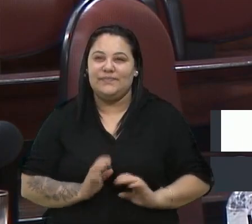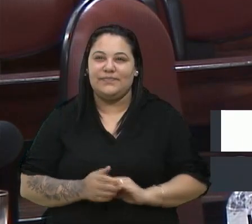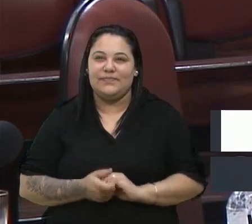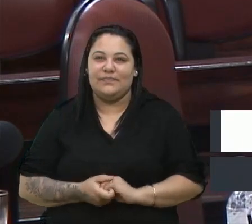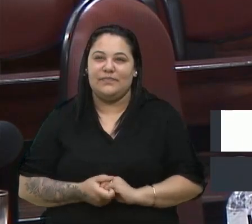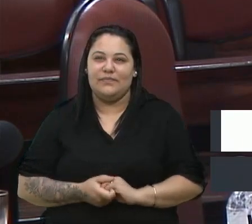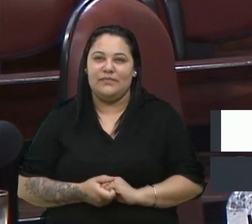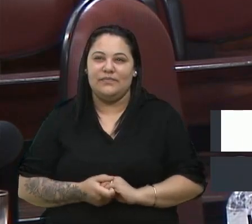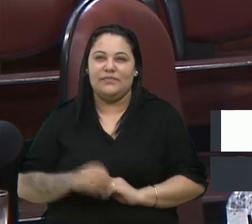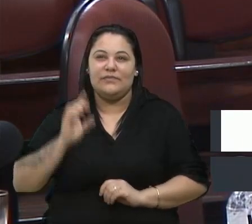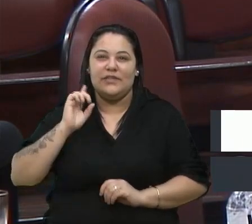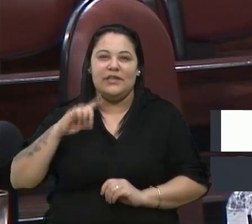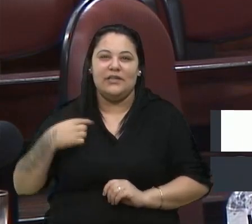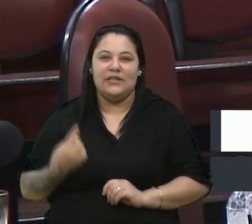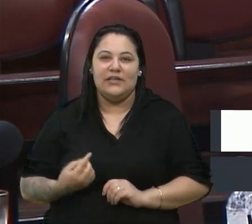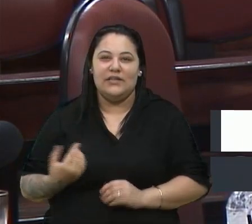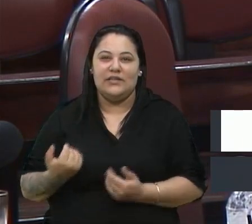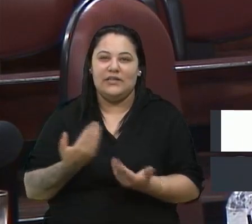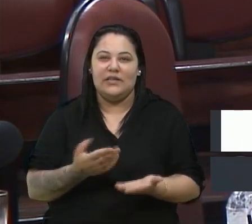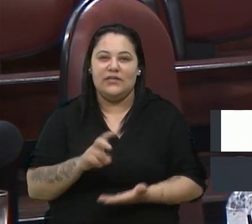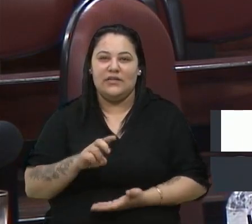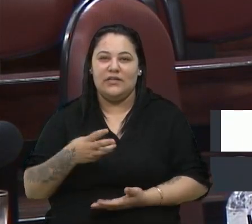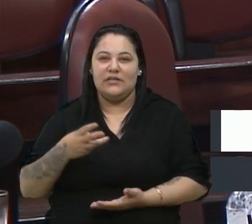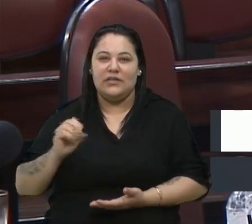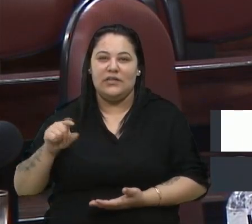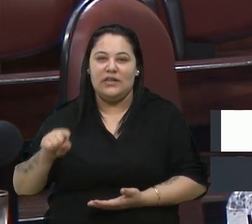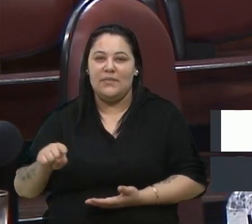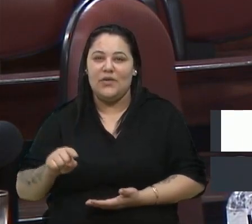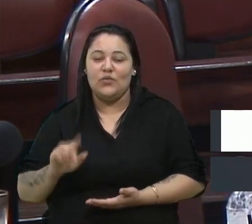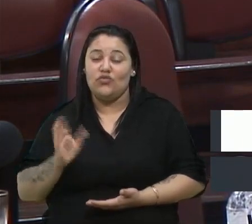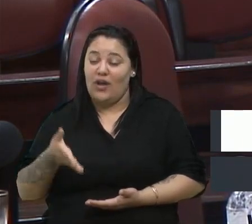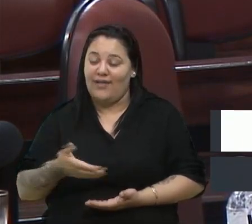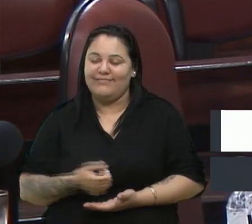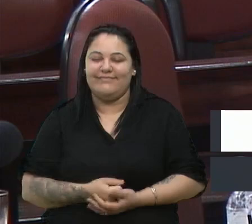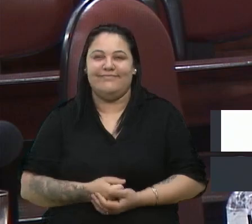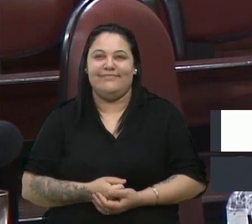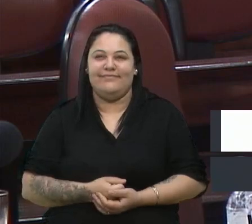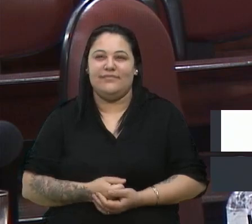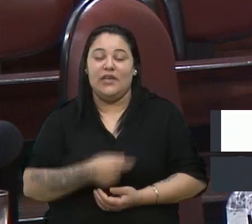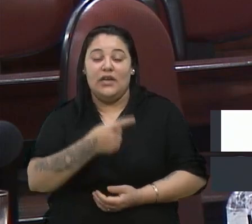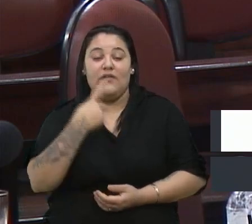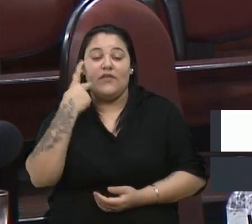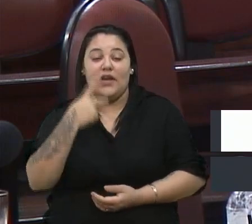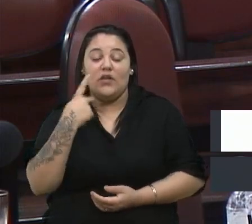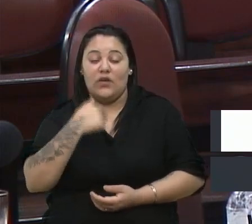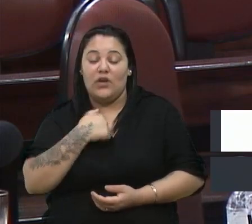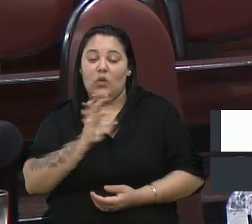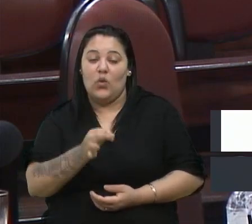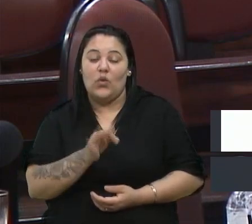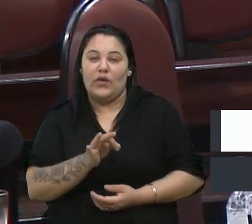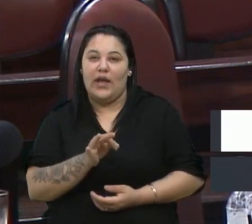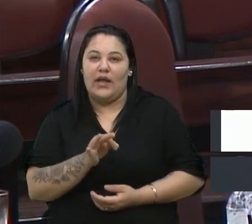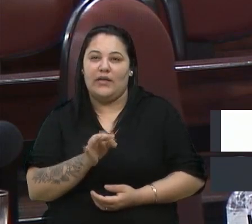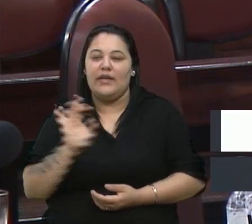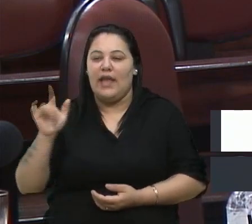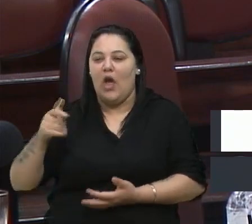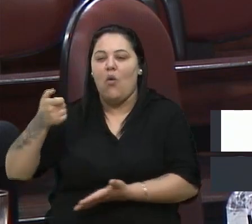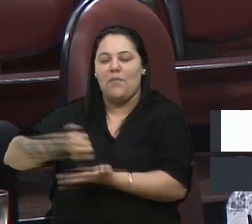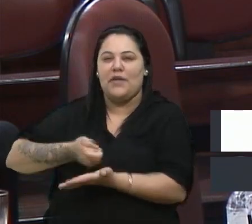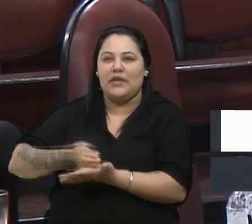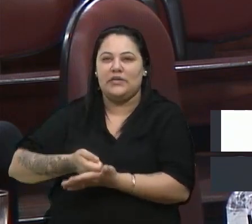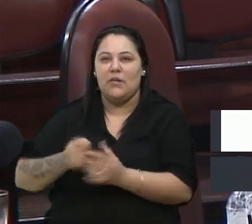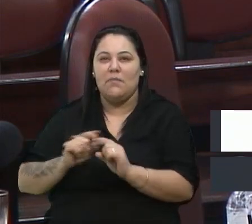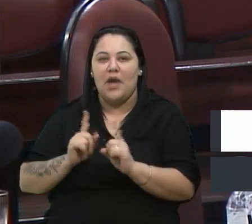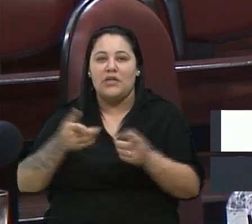A Denise deu 530 mil já está entrando na conta. E, vereador, eu concordo que não é nada mais que obrigação. Mas se hoje a gente